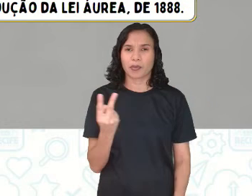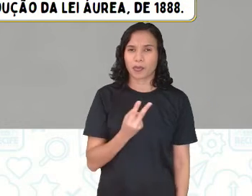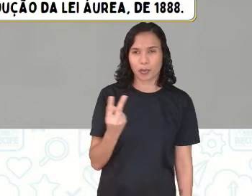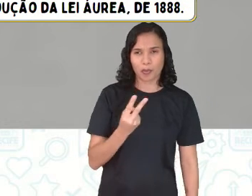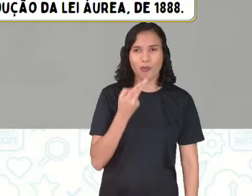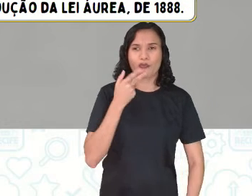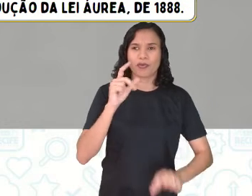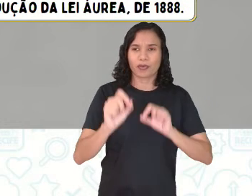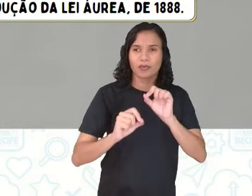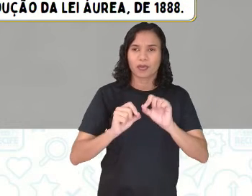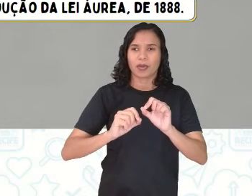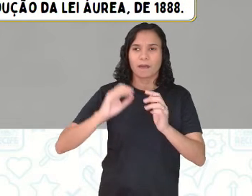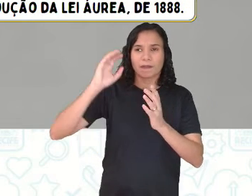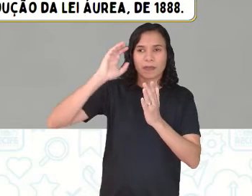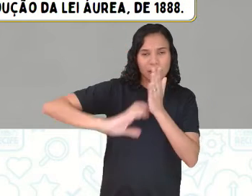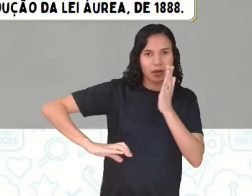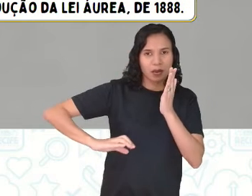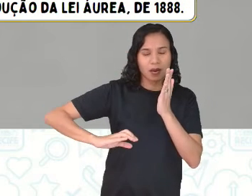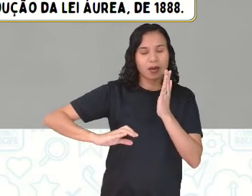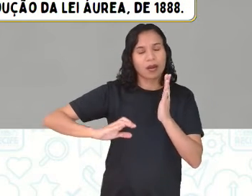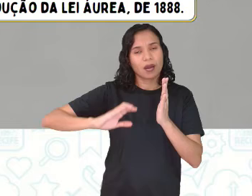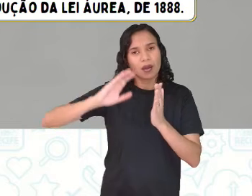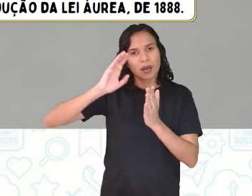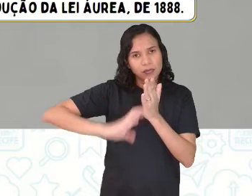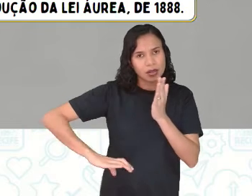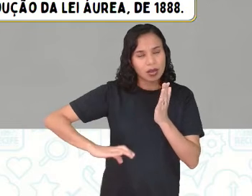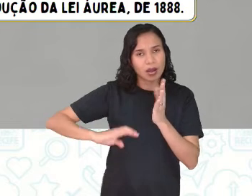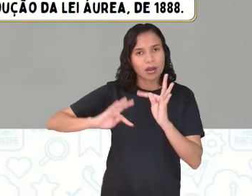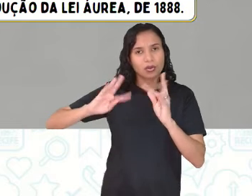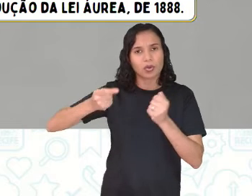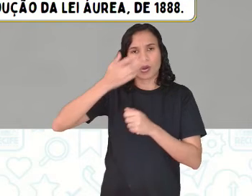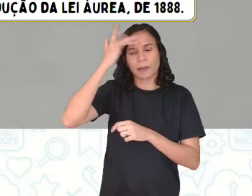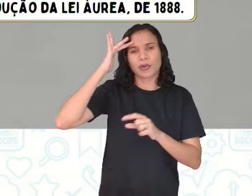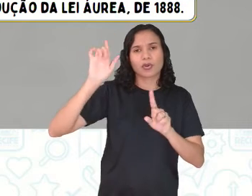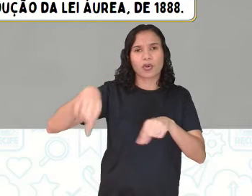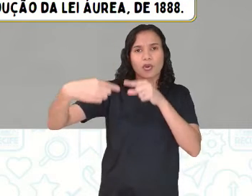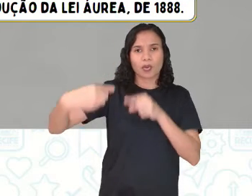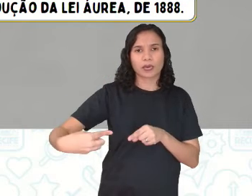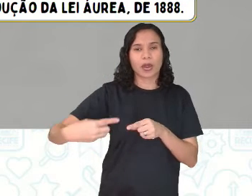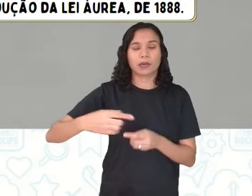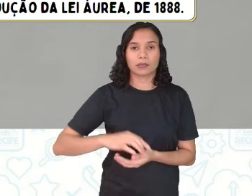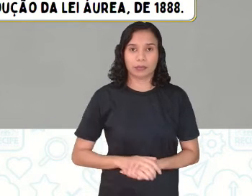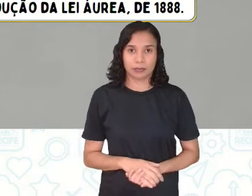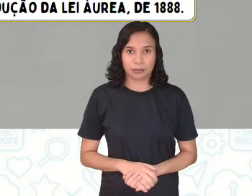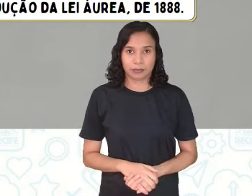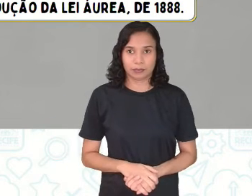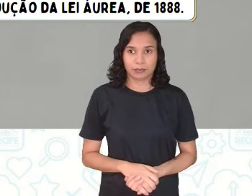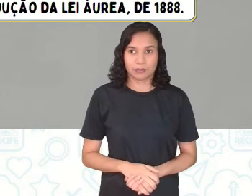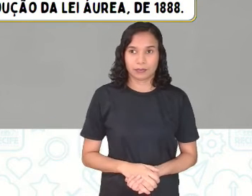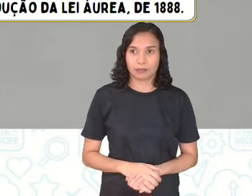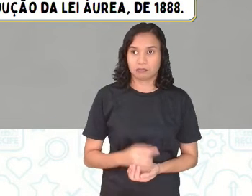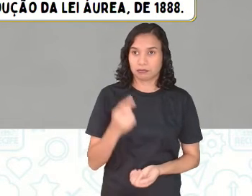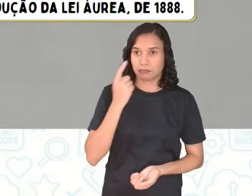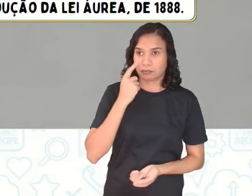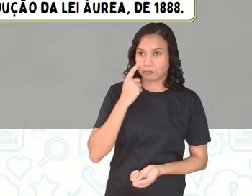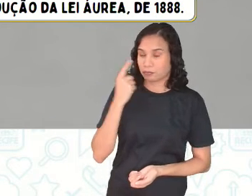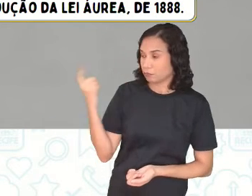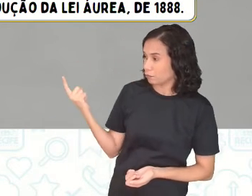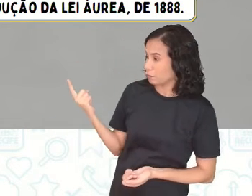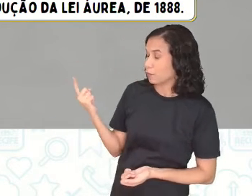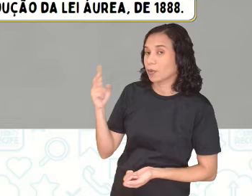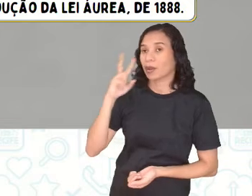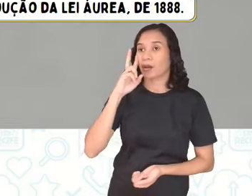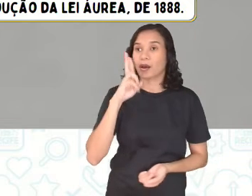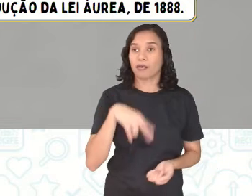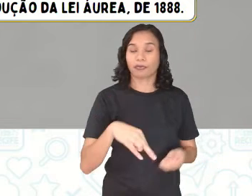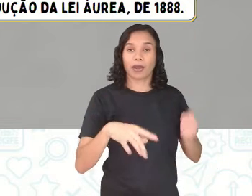2, revogam-se, né, anula as disposições em contrário. E aí, ao lado, vocês estão vendo, né, uma